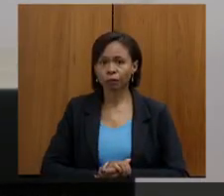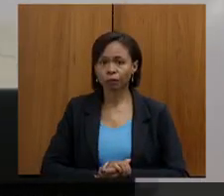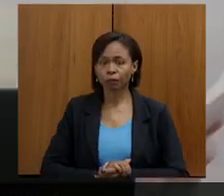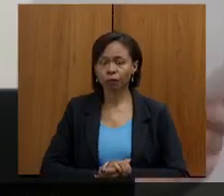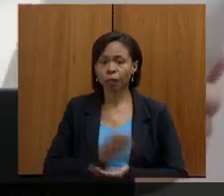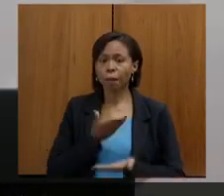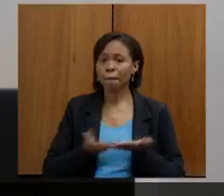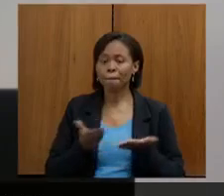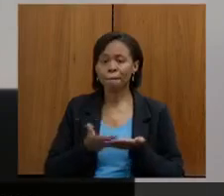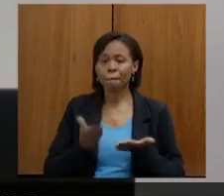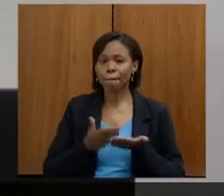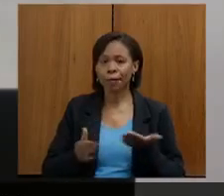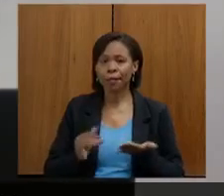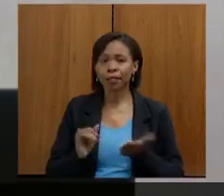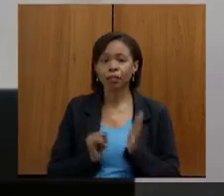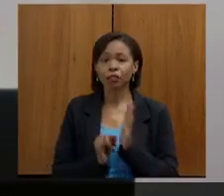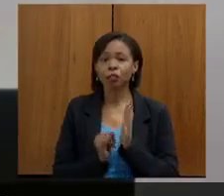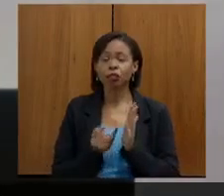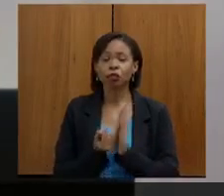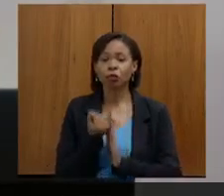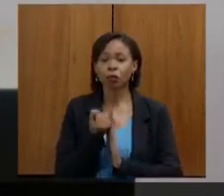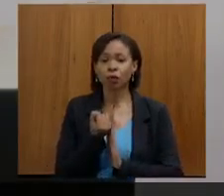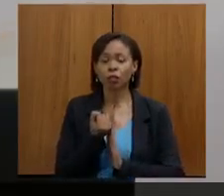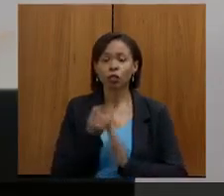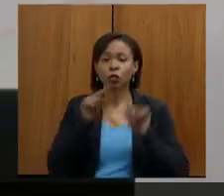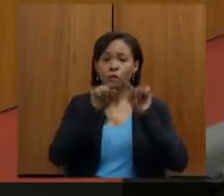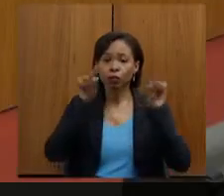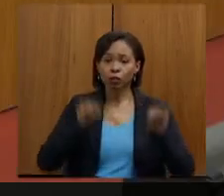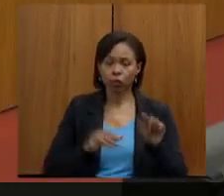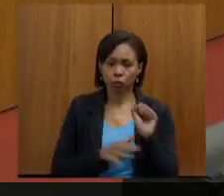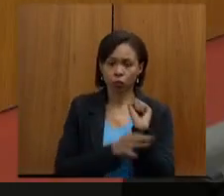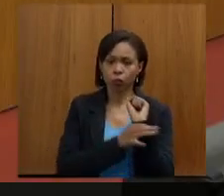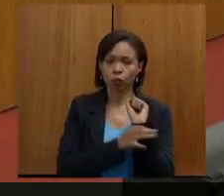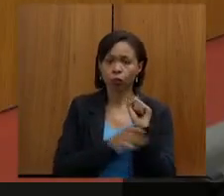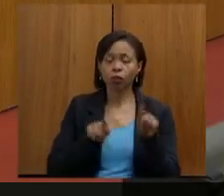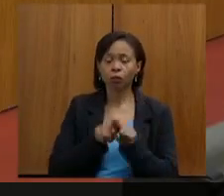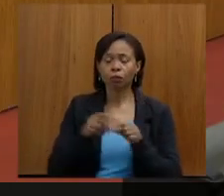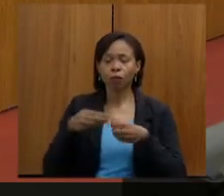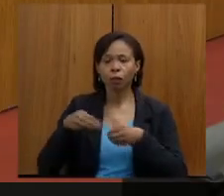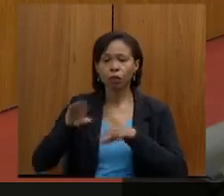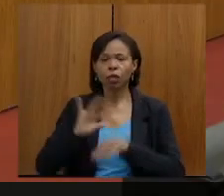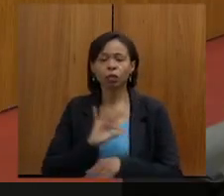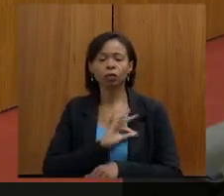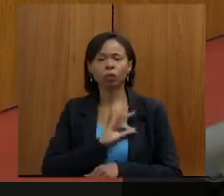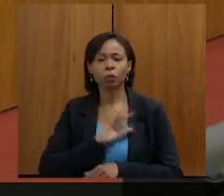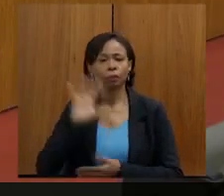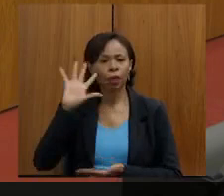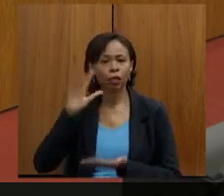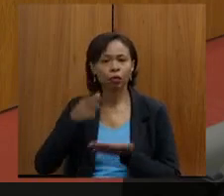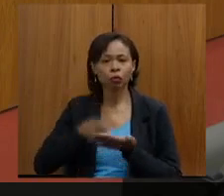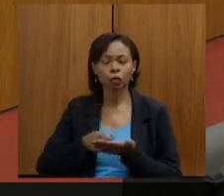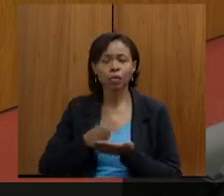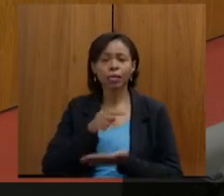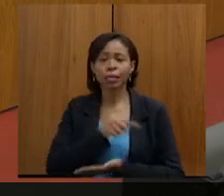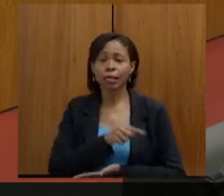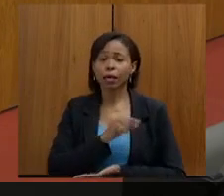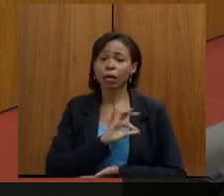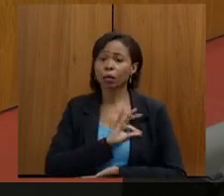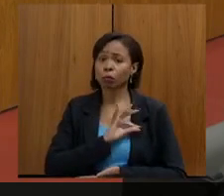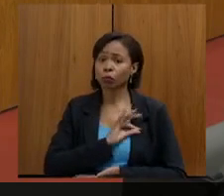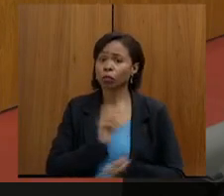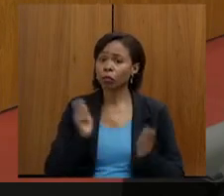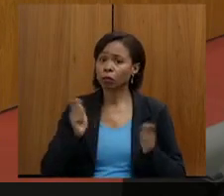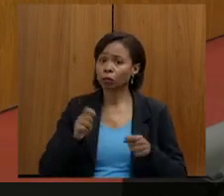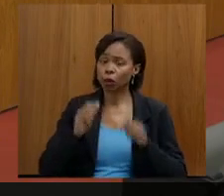servidores da Segurança Pública e também encaminhado à polícia militar Minas Gerais pedido de providência para que a instituição